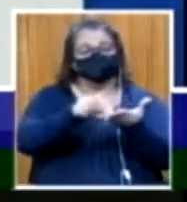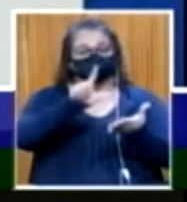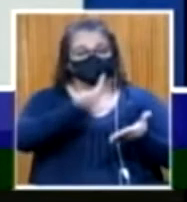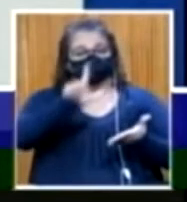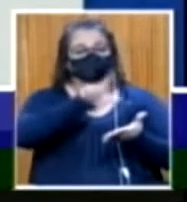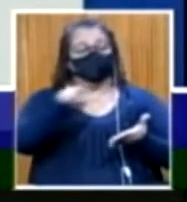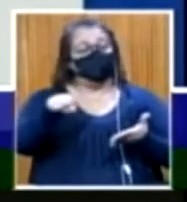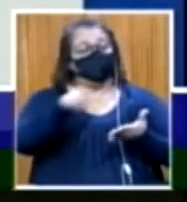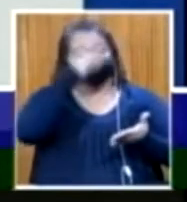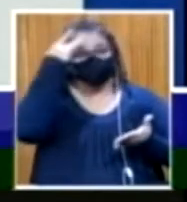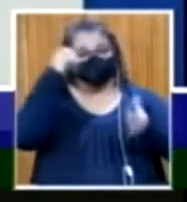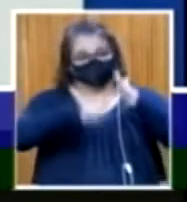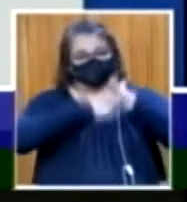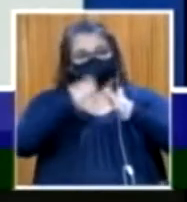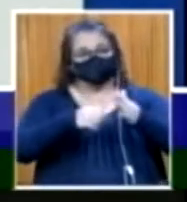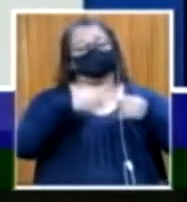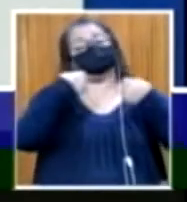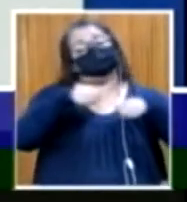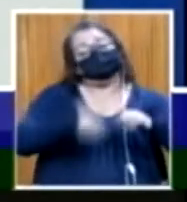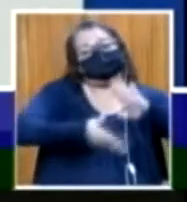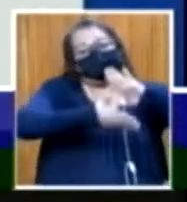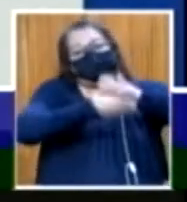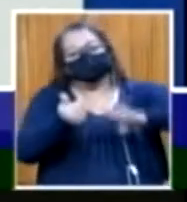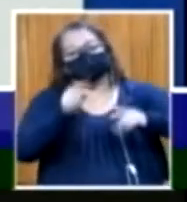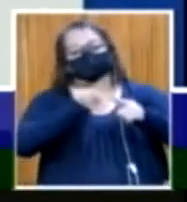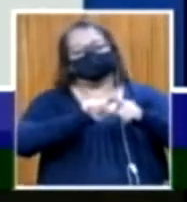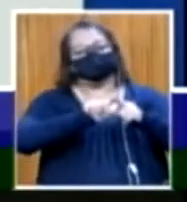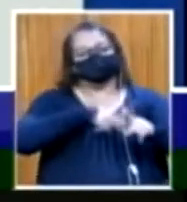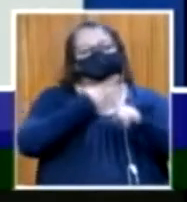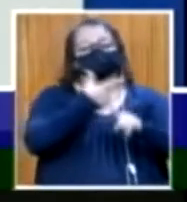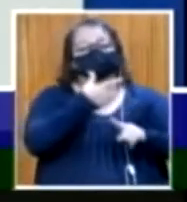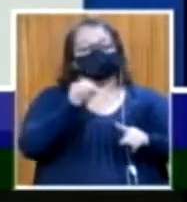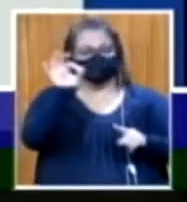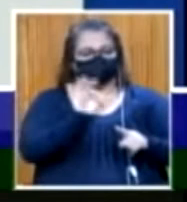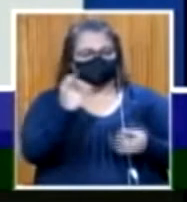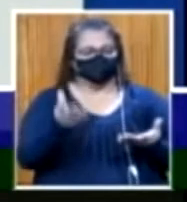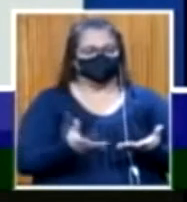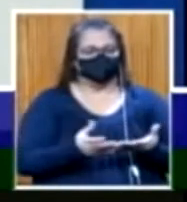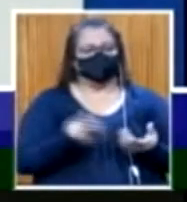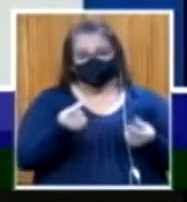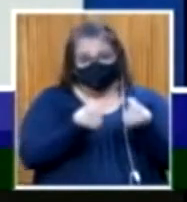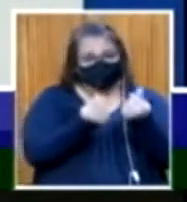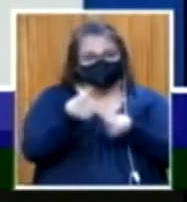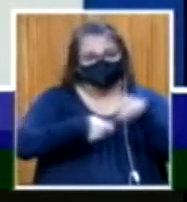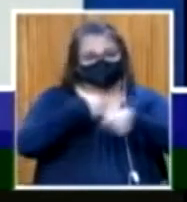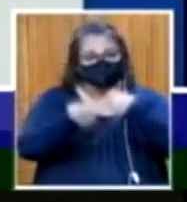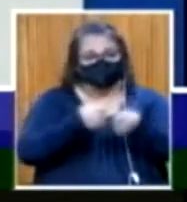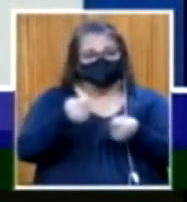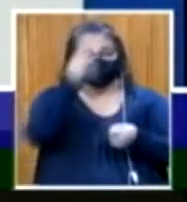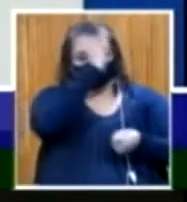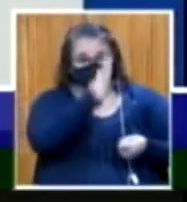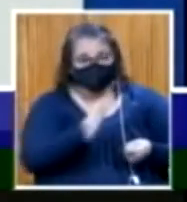vai sofrer uma cobrança de mais 20%. Nós estamos falando que esse dinheiro vai deixar de circular na economia. E